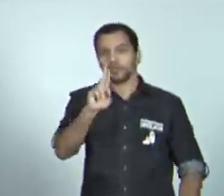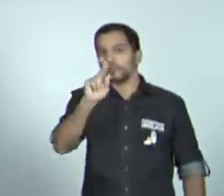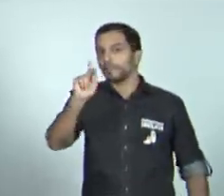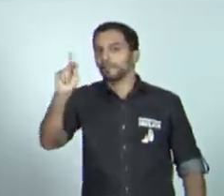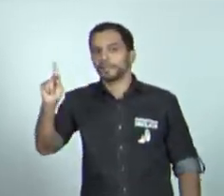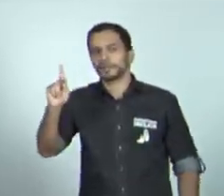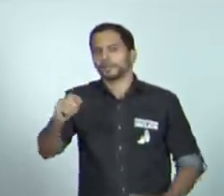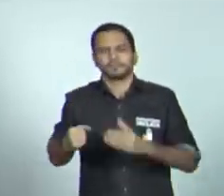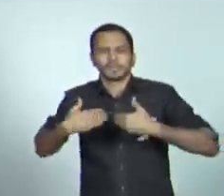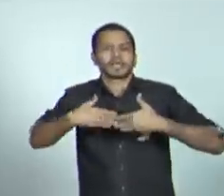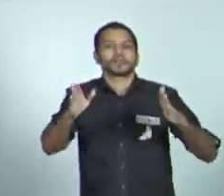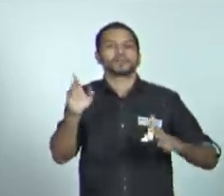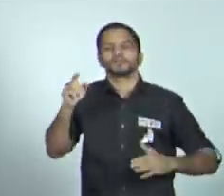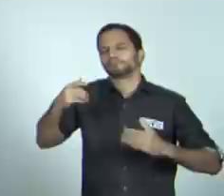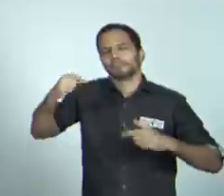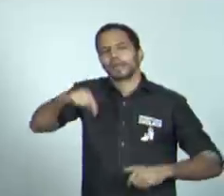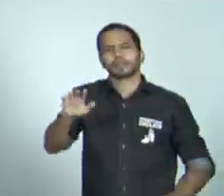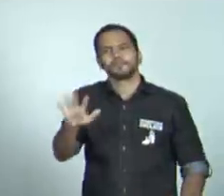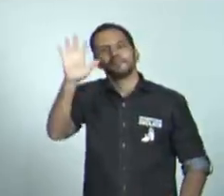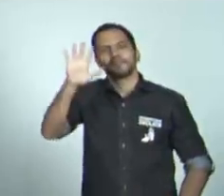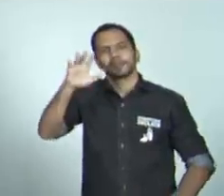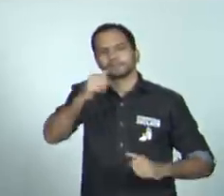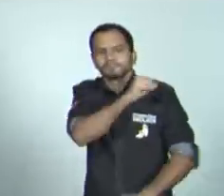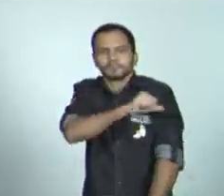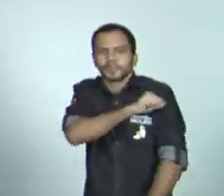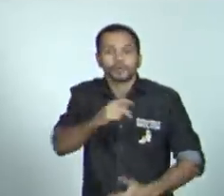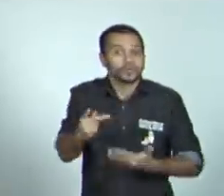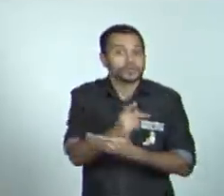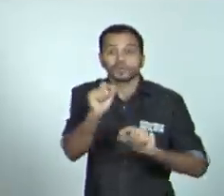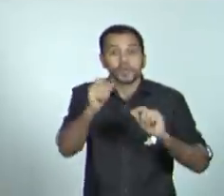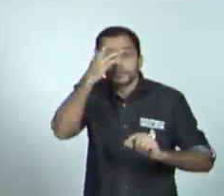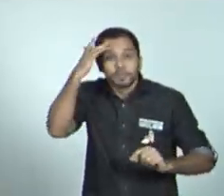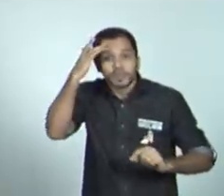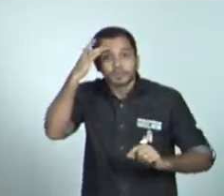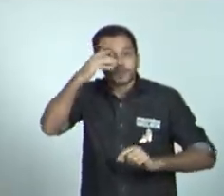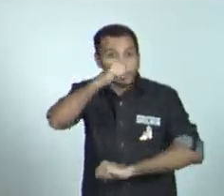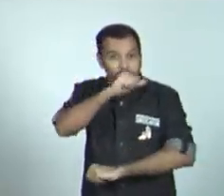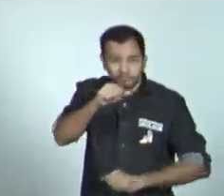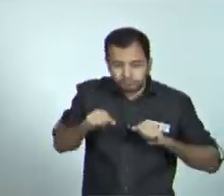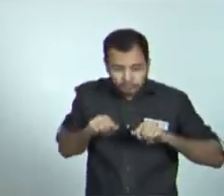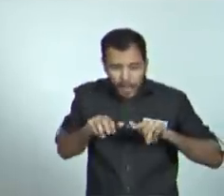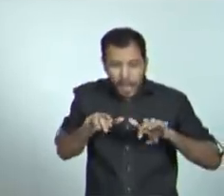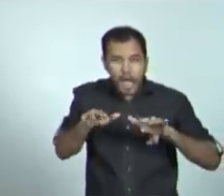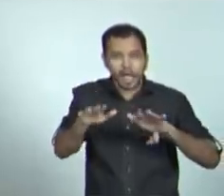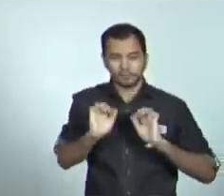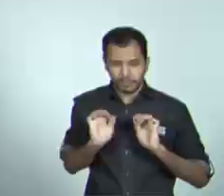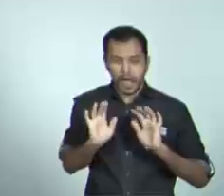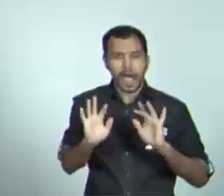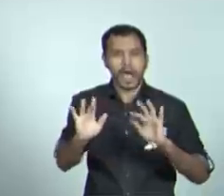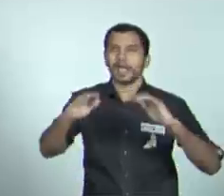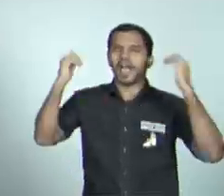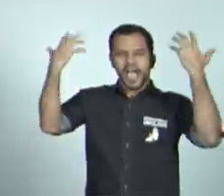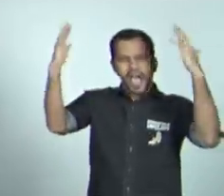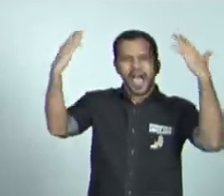uma determinada área aqui do rio de janeiro o pessoal da igreja saiu na rua comemorando e os bandidos